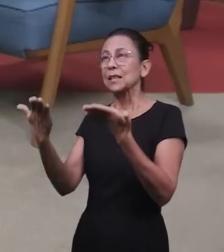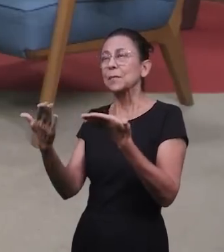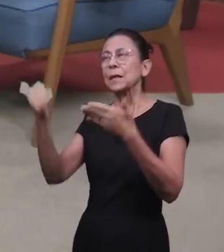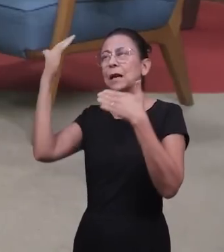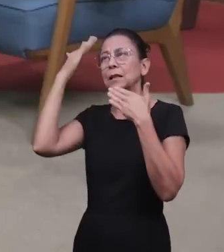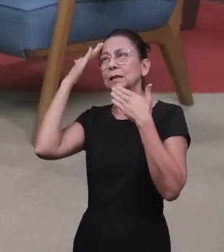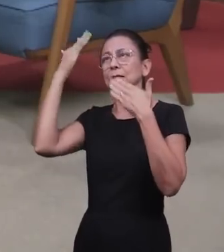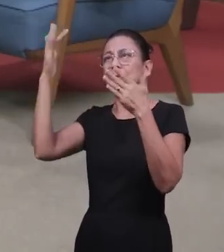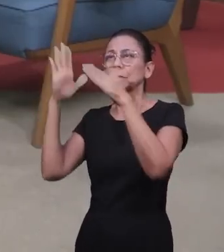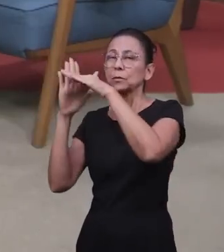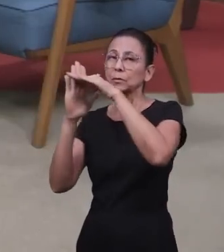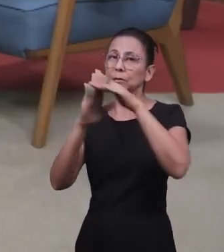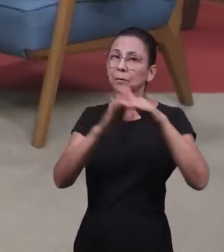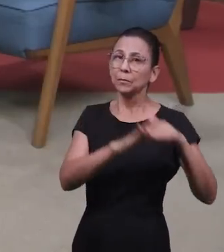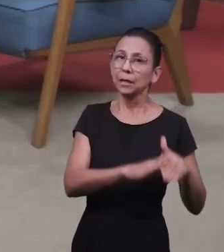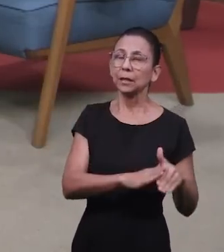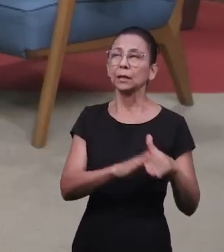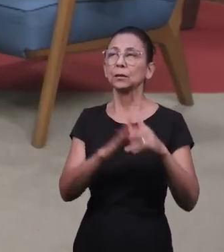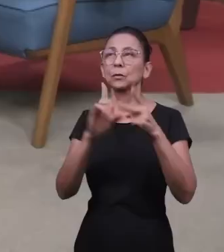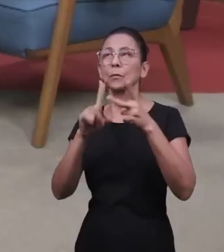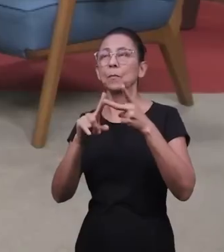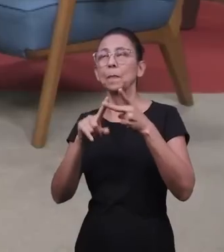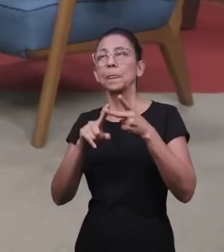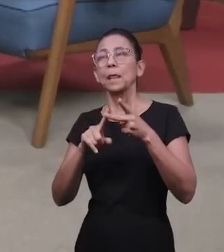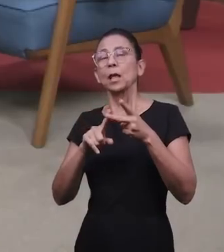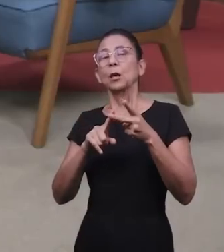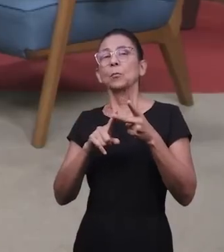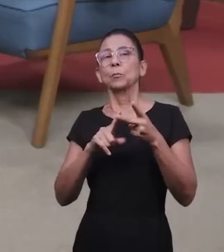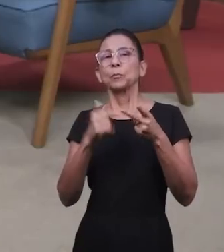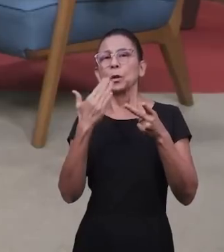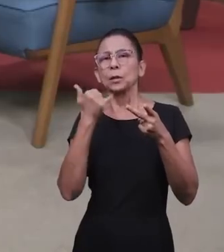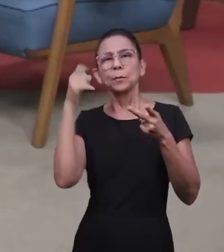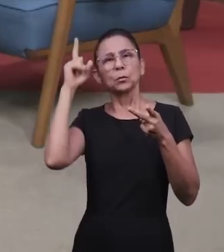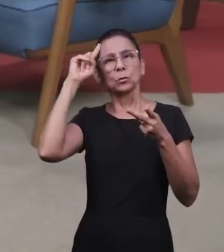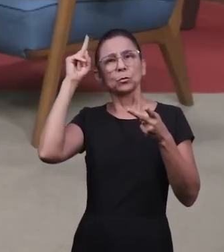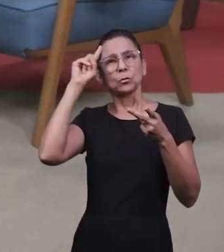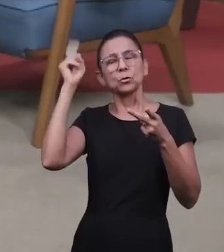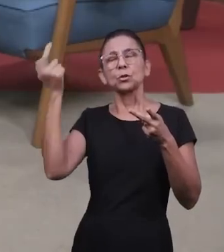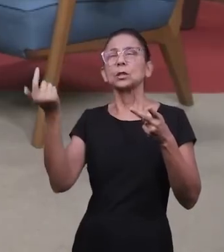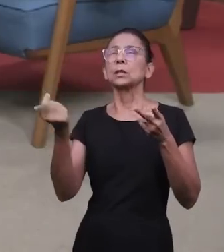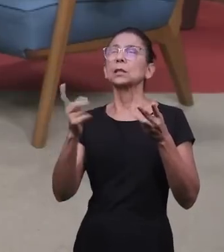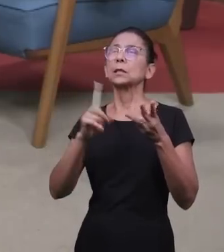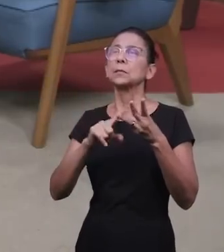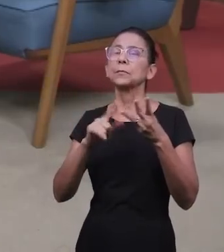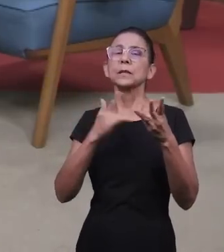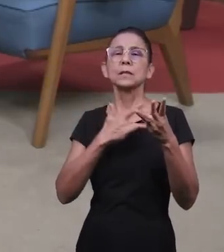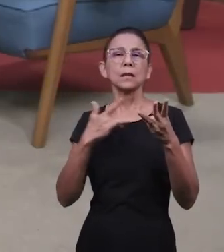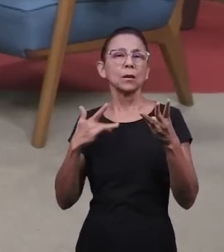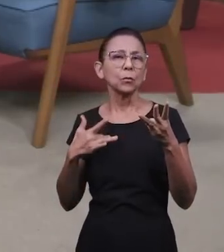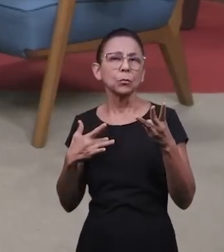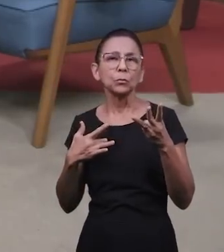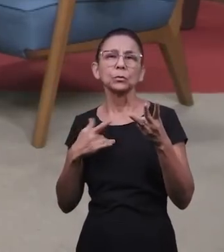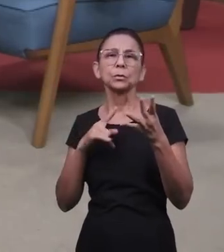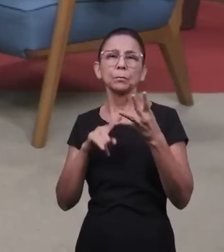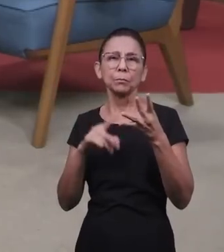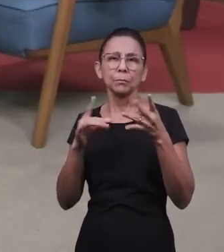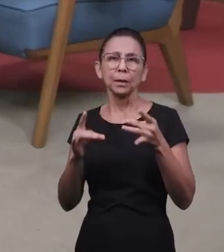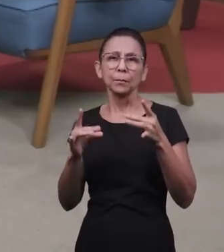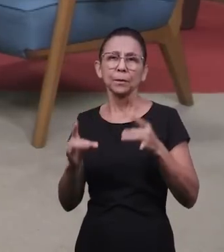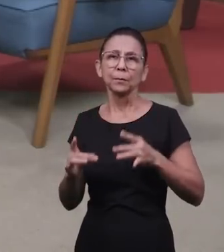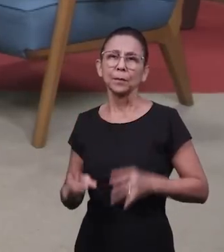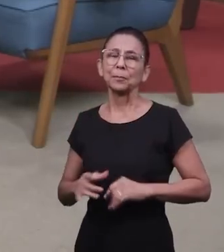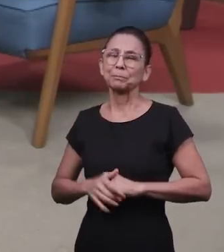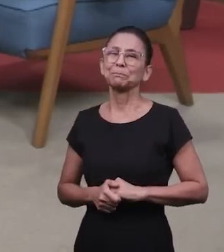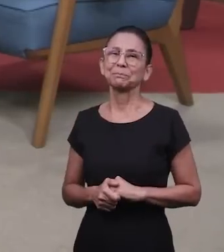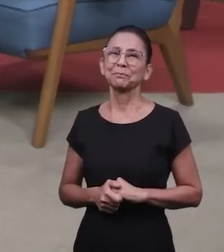na família, a porta de vencer emprego, mais um ano, né? Vencer mais um ano, a saúde. E tudo isso nós glorificamos ao Senhor. Agora, o